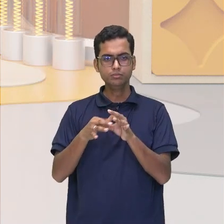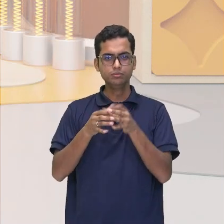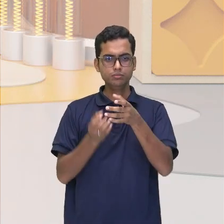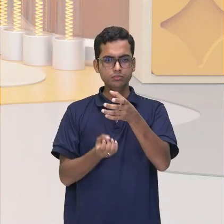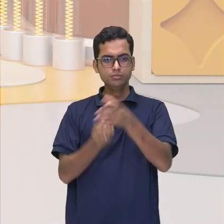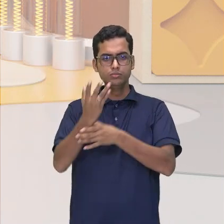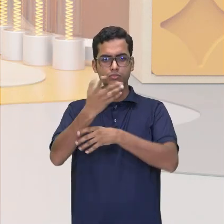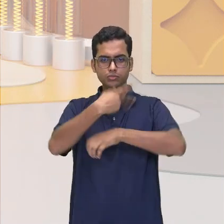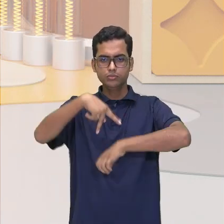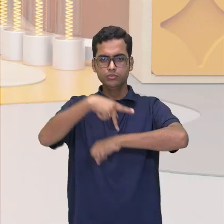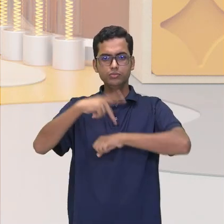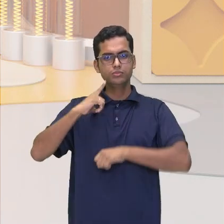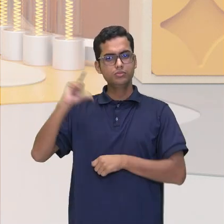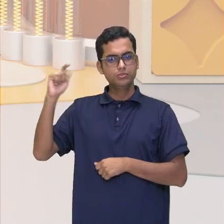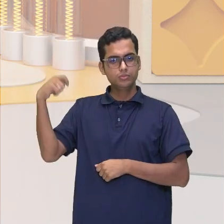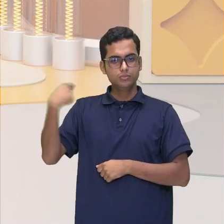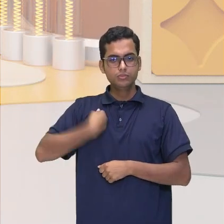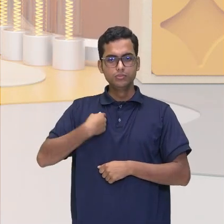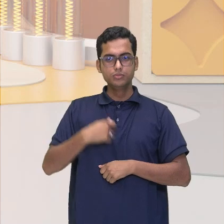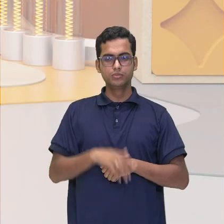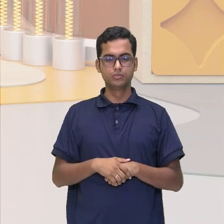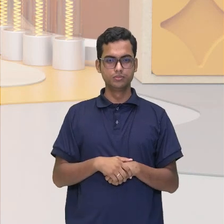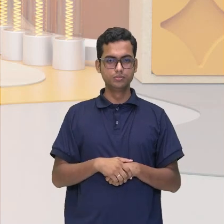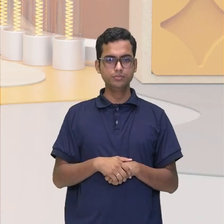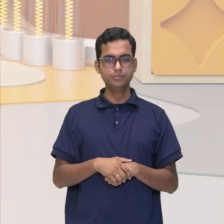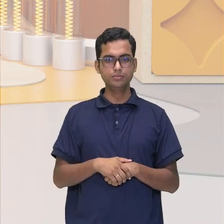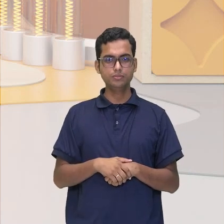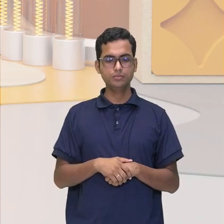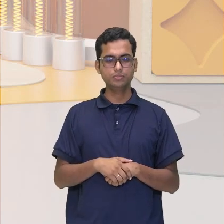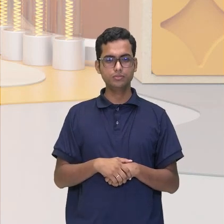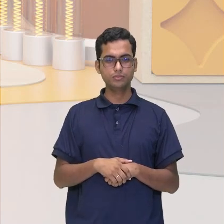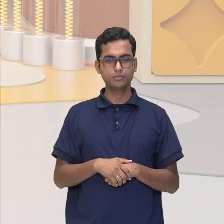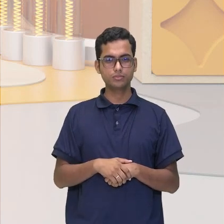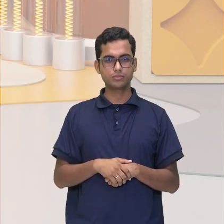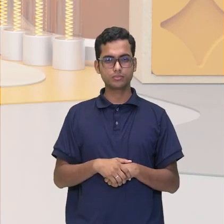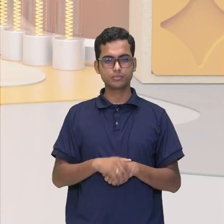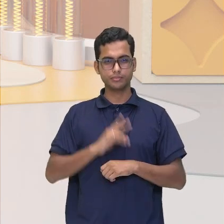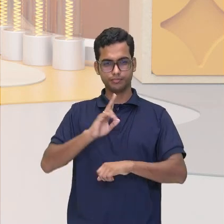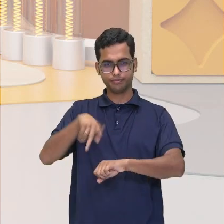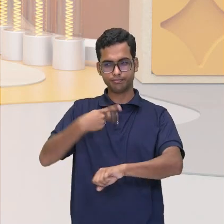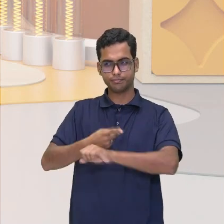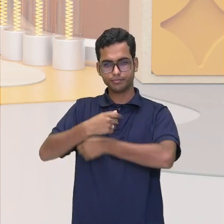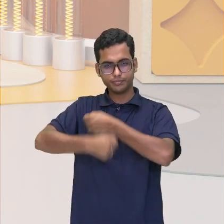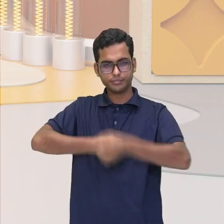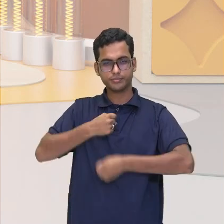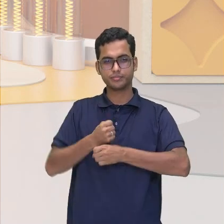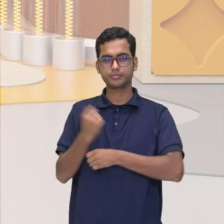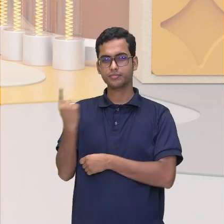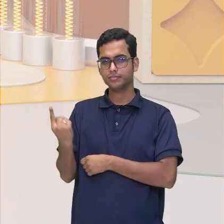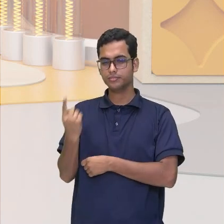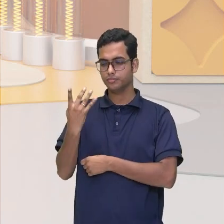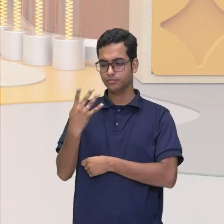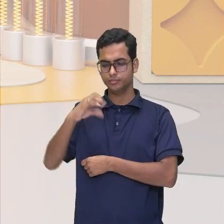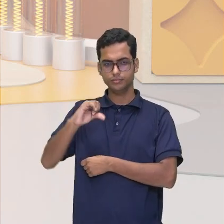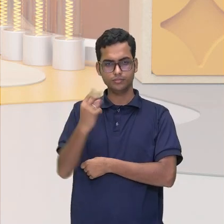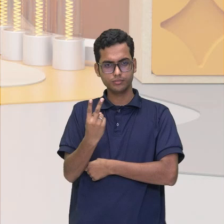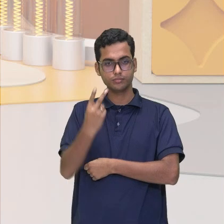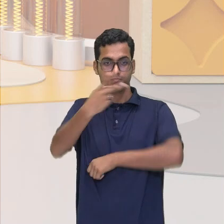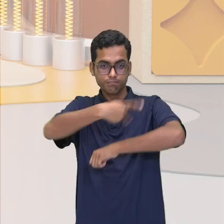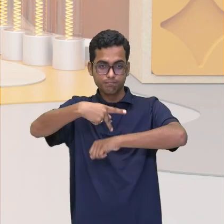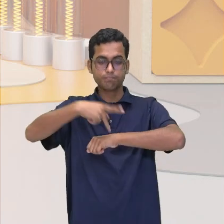na formação da Espanha. E em 1492, a Espanha